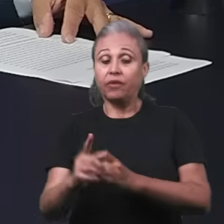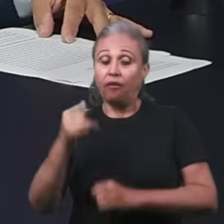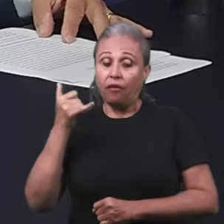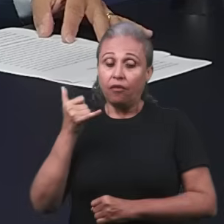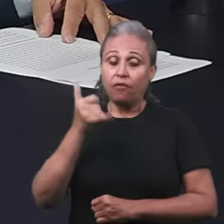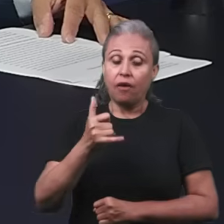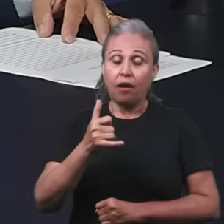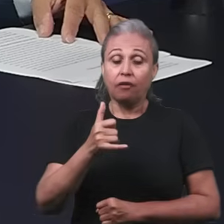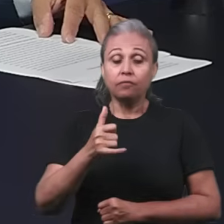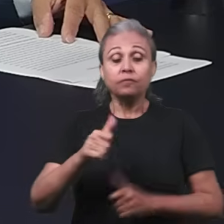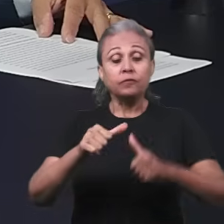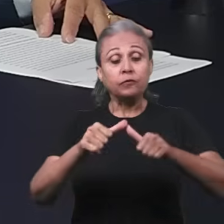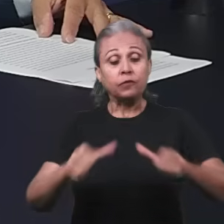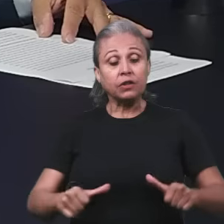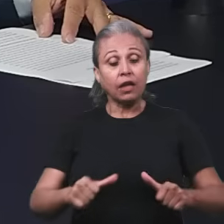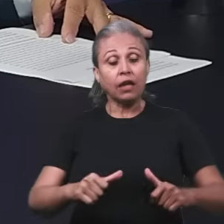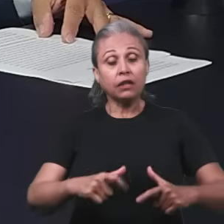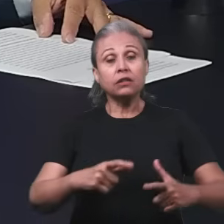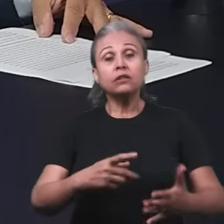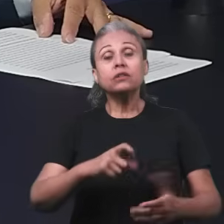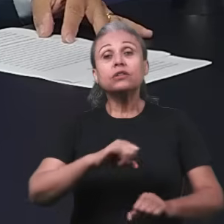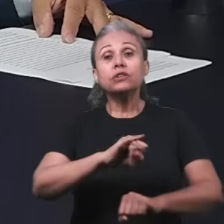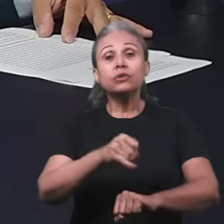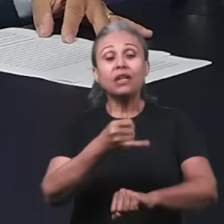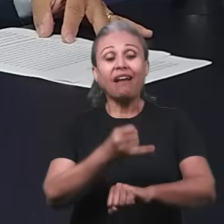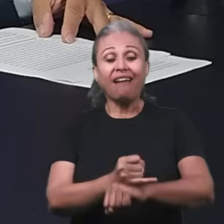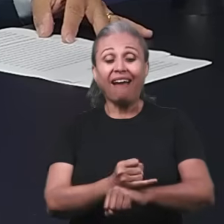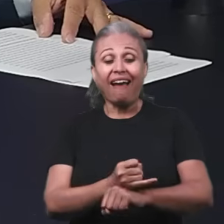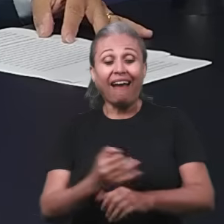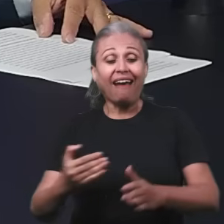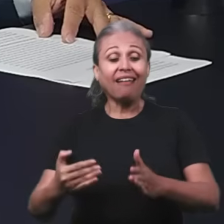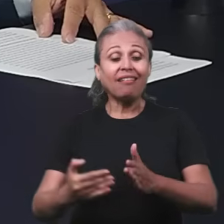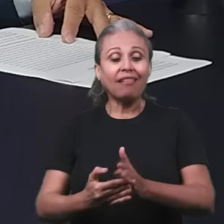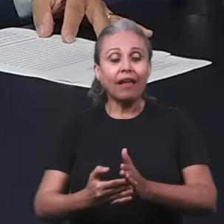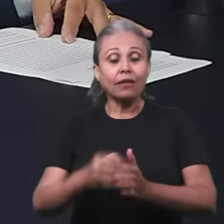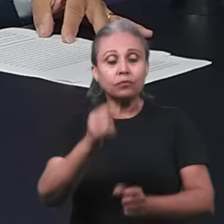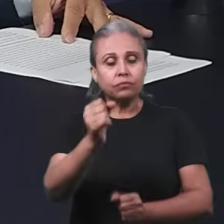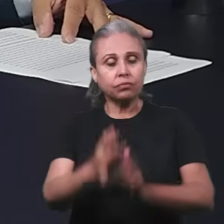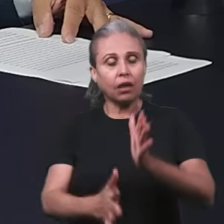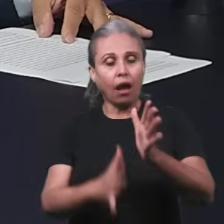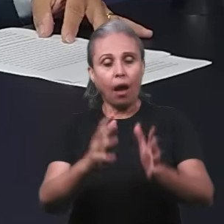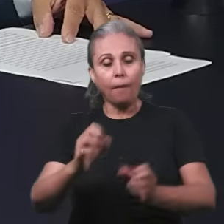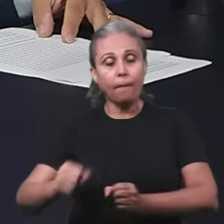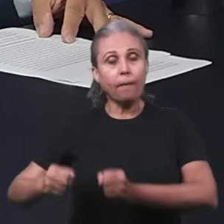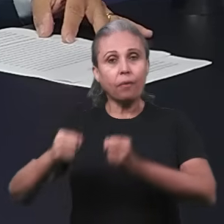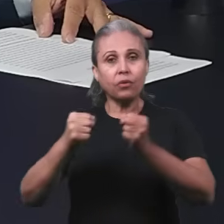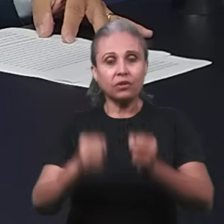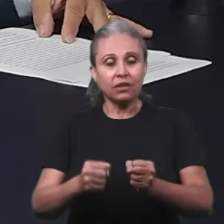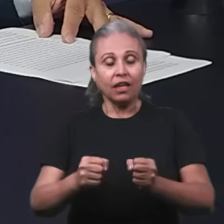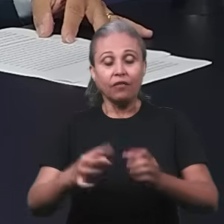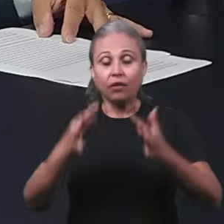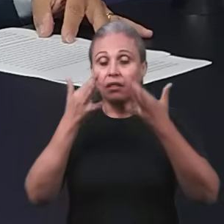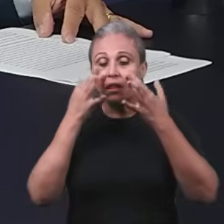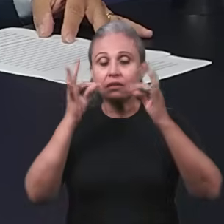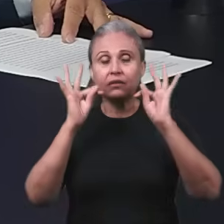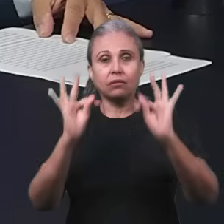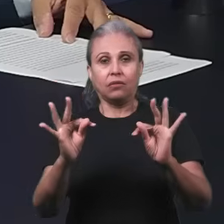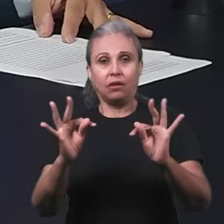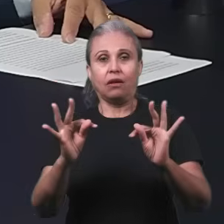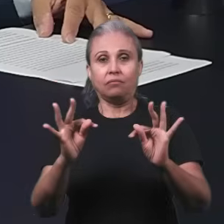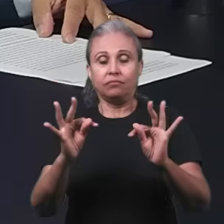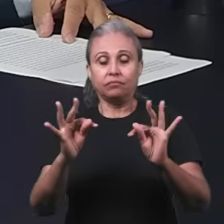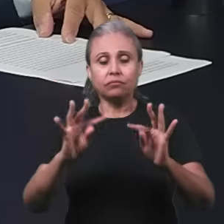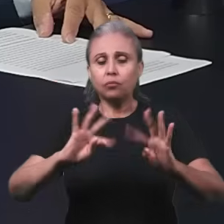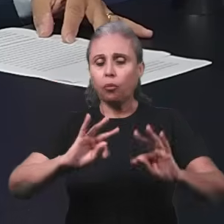até que do alto fosse revestido de poder e seriam testemunhas em Jerusalém, na Judéia e Samaria e também nos confins da